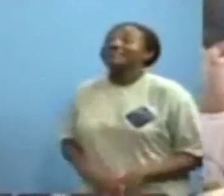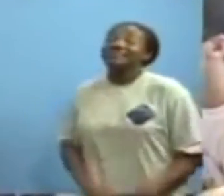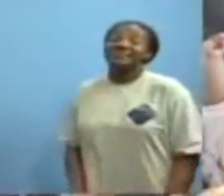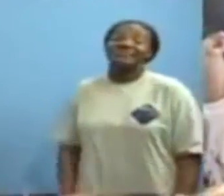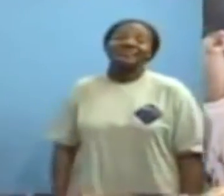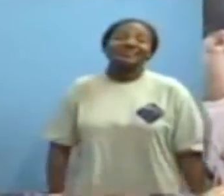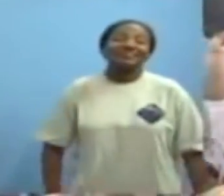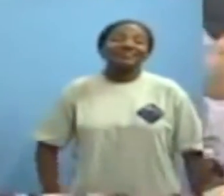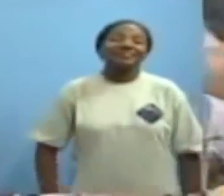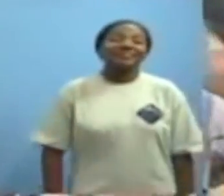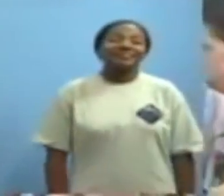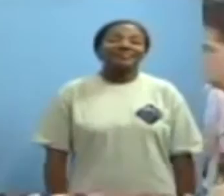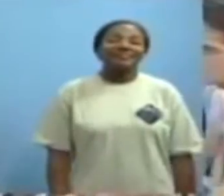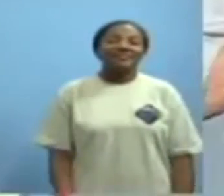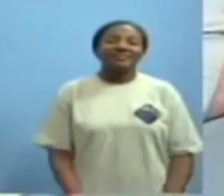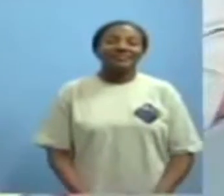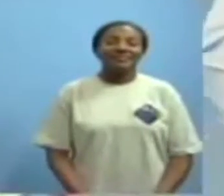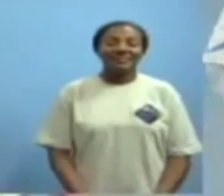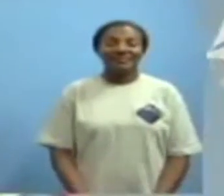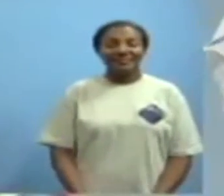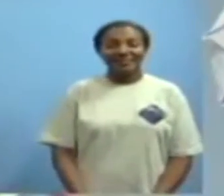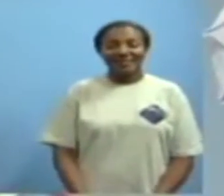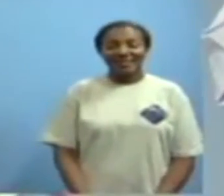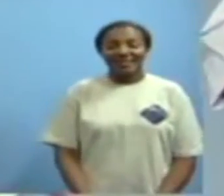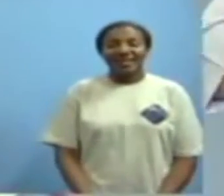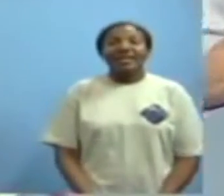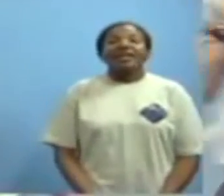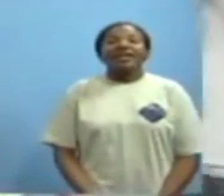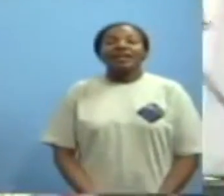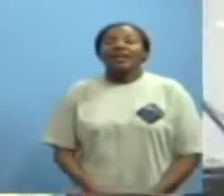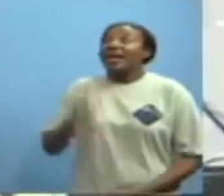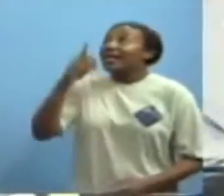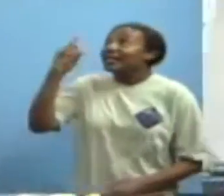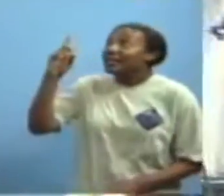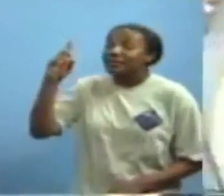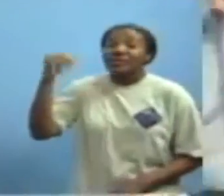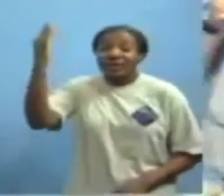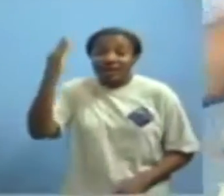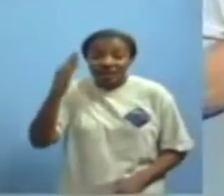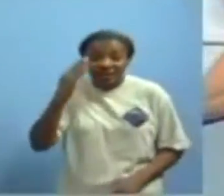É o próprio Deus que vem ao encontro de Caim.